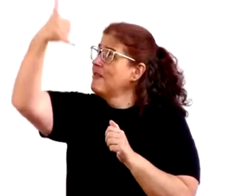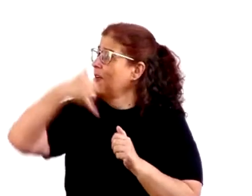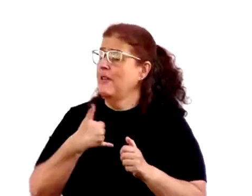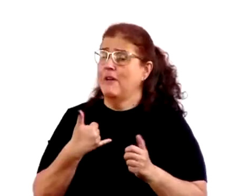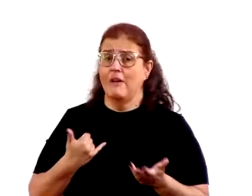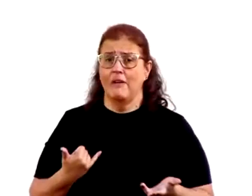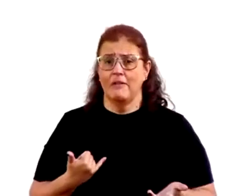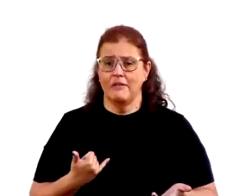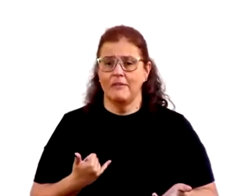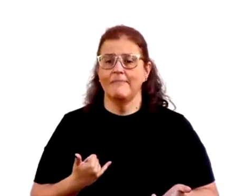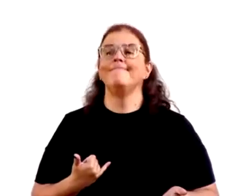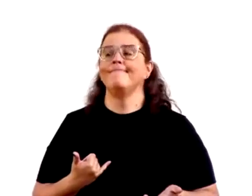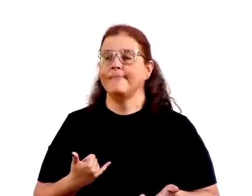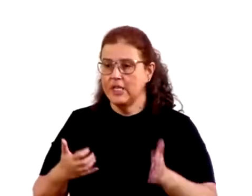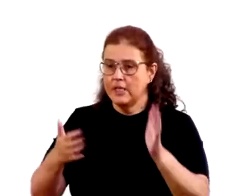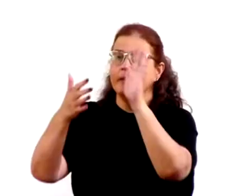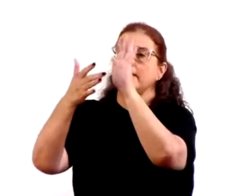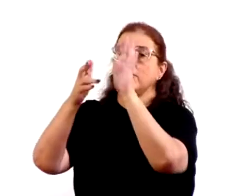Cristo, o Senhor.